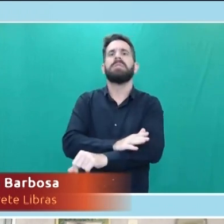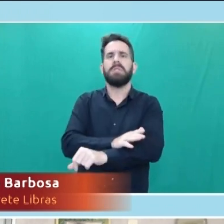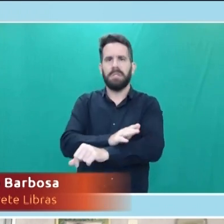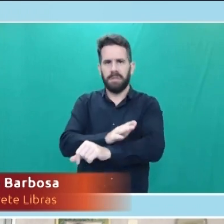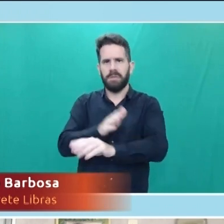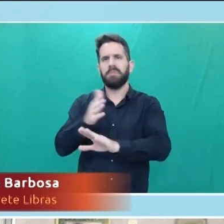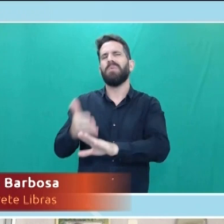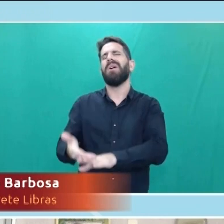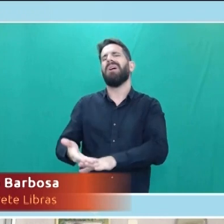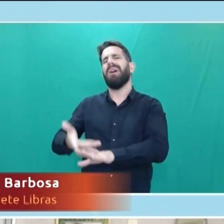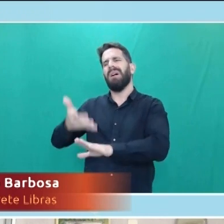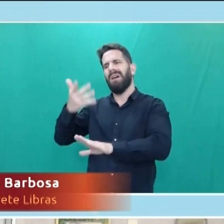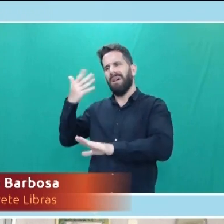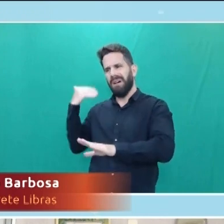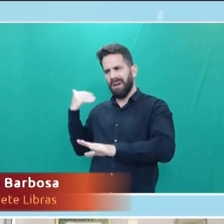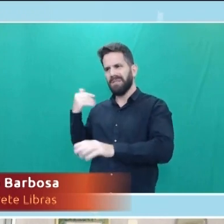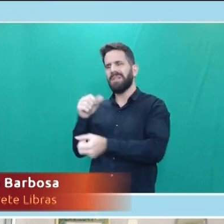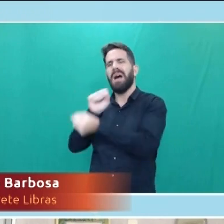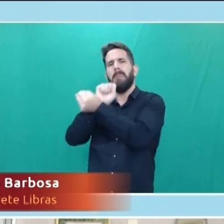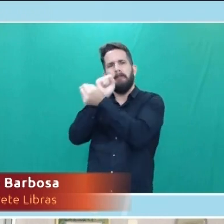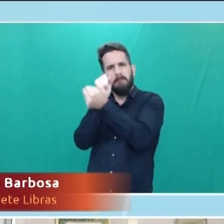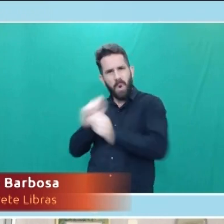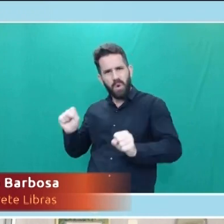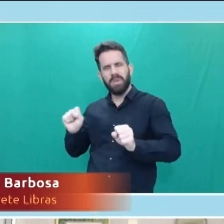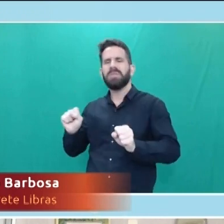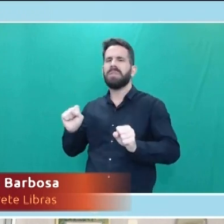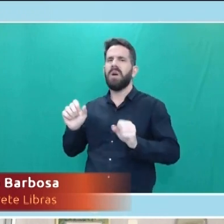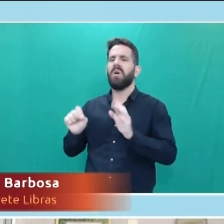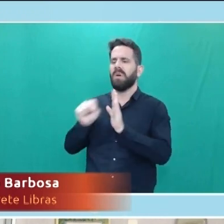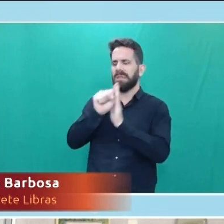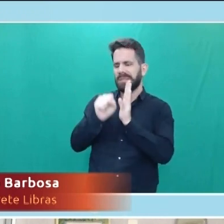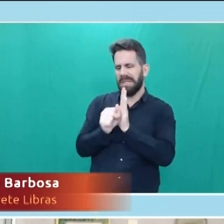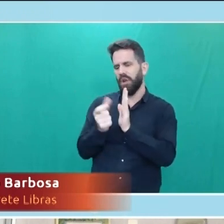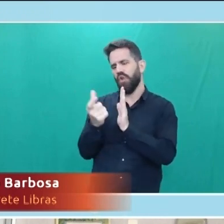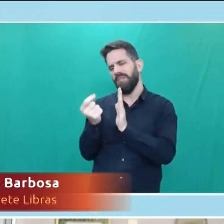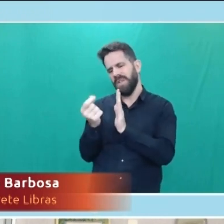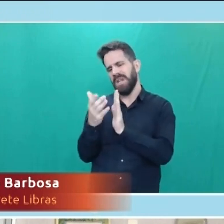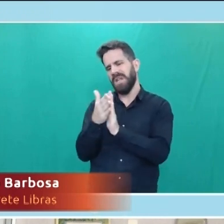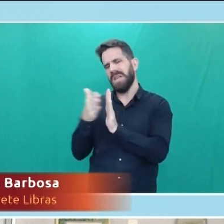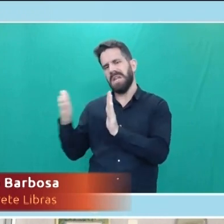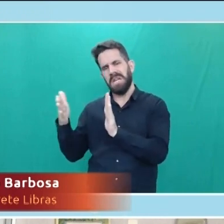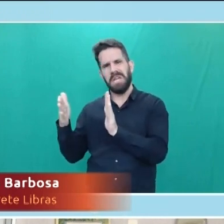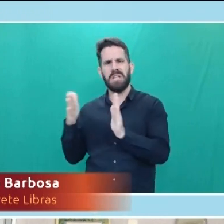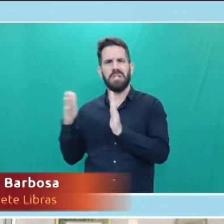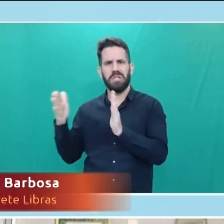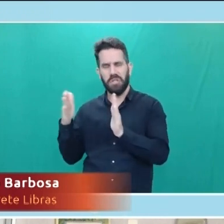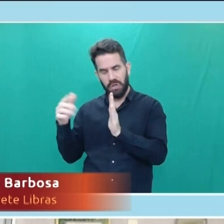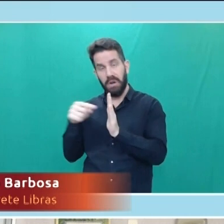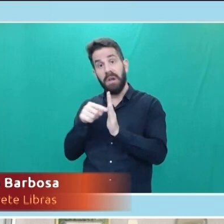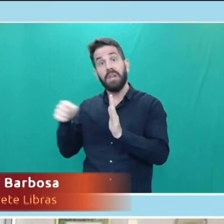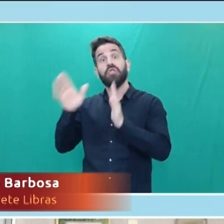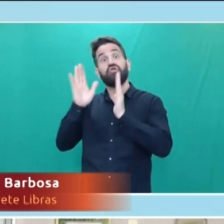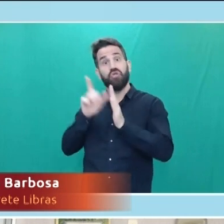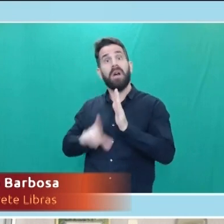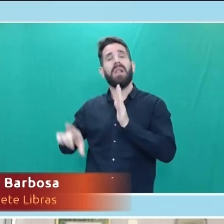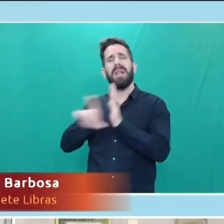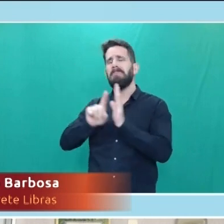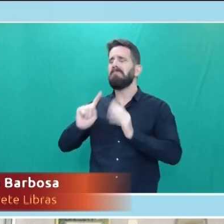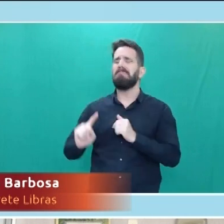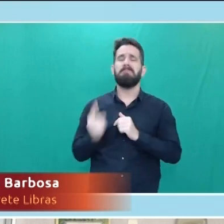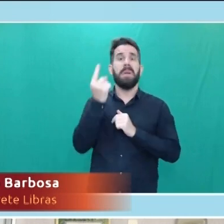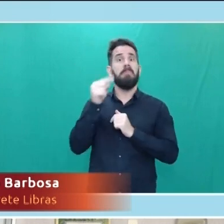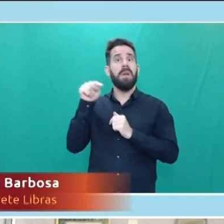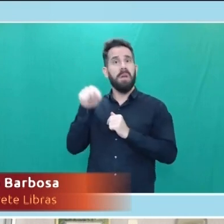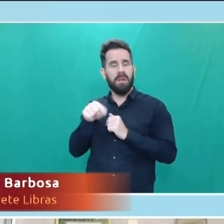pós-abolição ali, né, no início do século XX, no meio do século XX, em 51, a gente já teve uma legislação, a primeira que tratou sobre